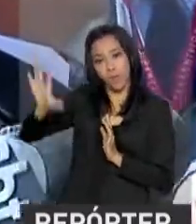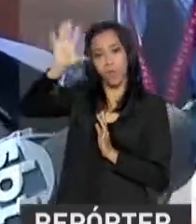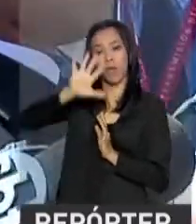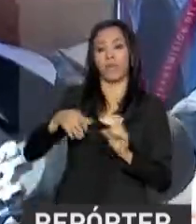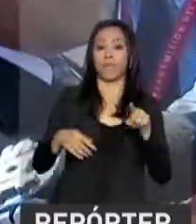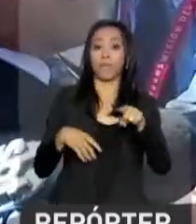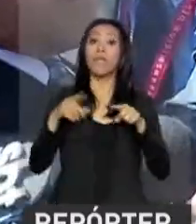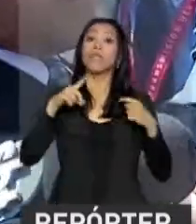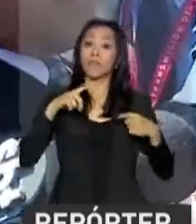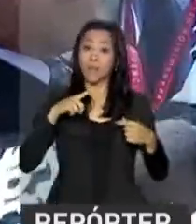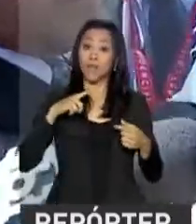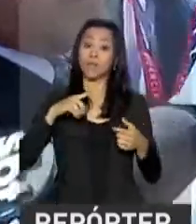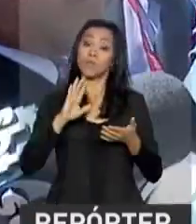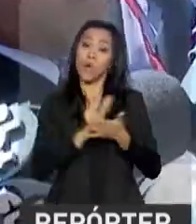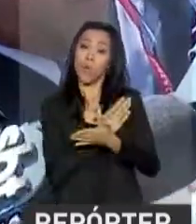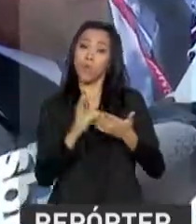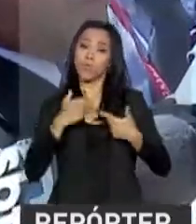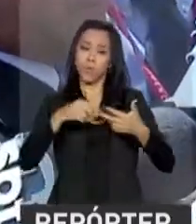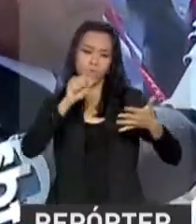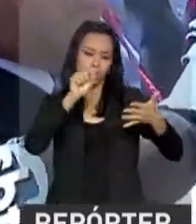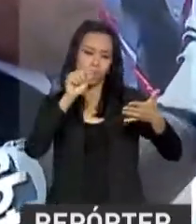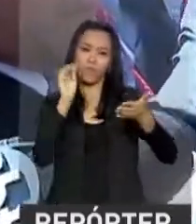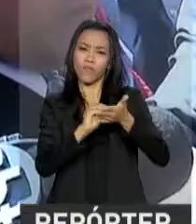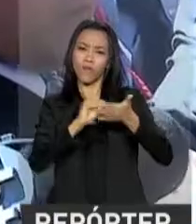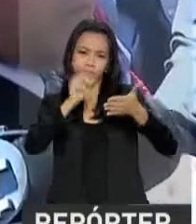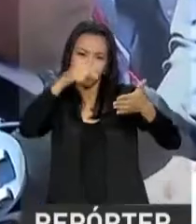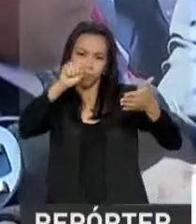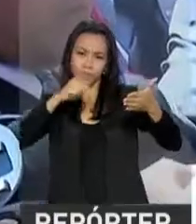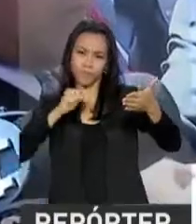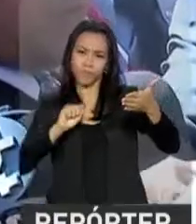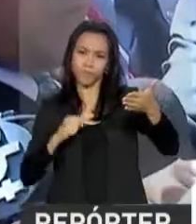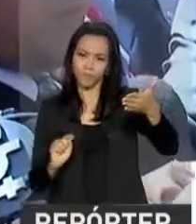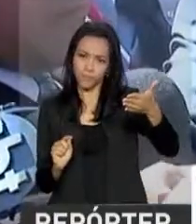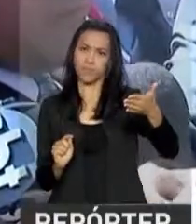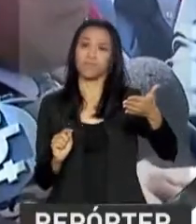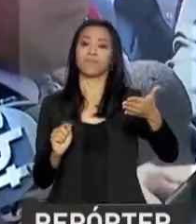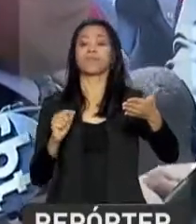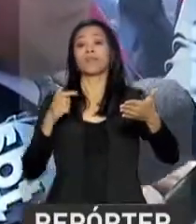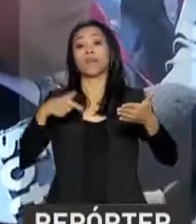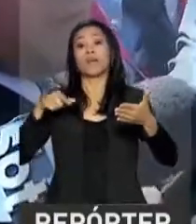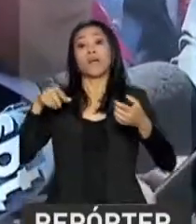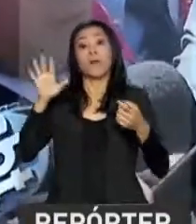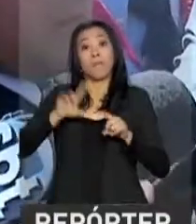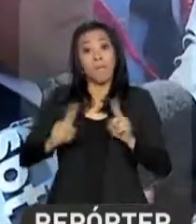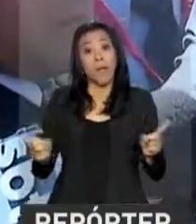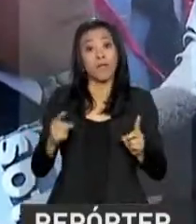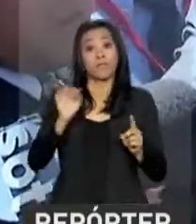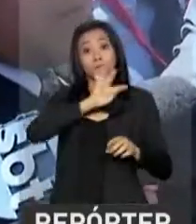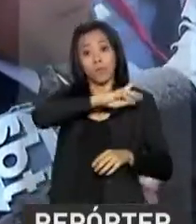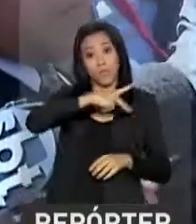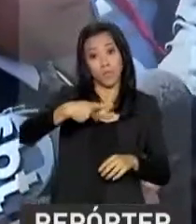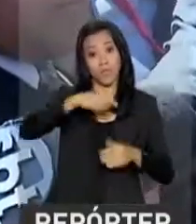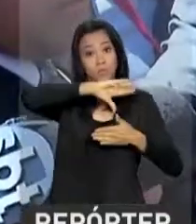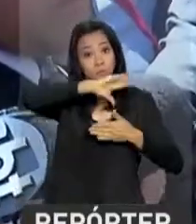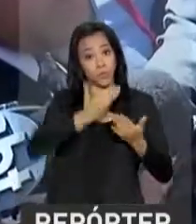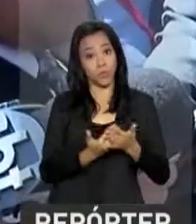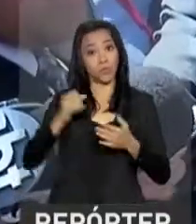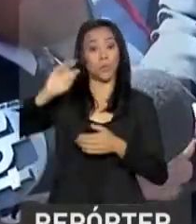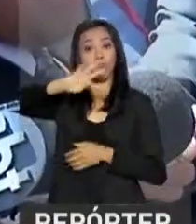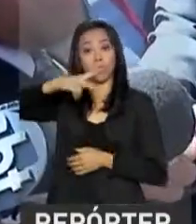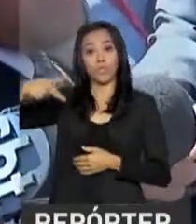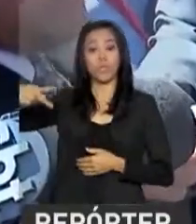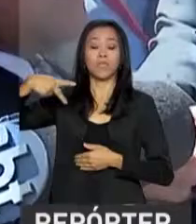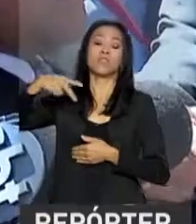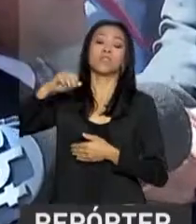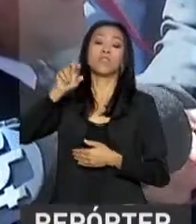para ainda resolver, mas os chanceleres da União Europeia e do Mercosul vão se reunir muito proximamente. Eu